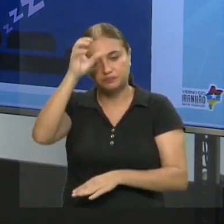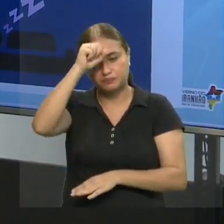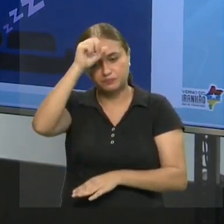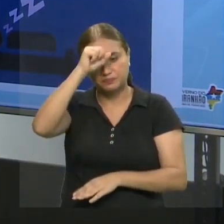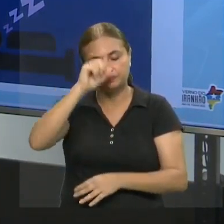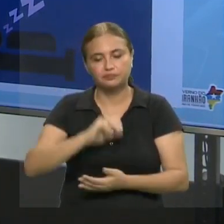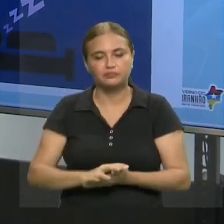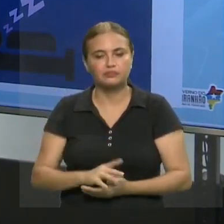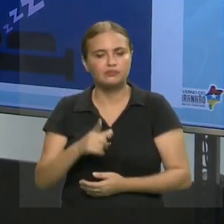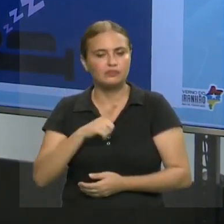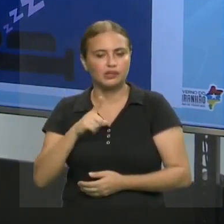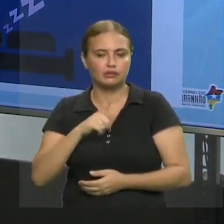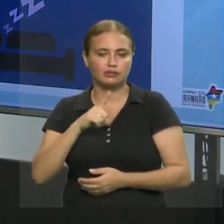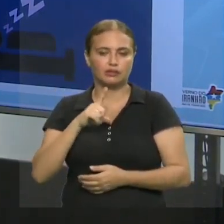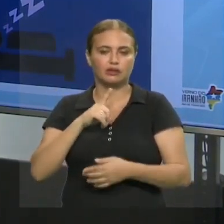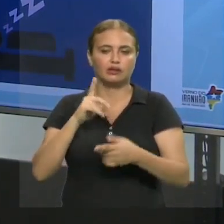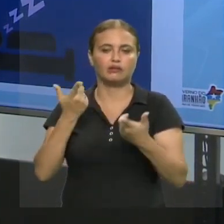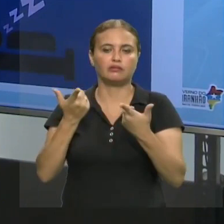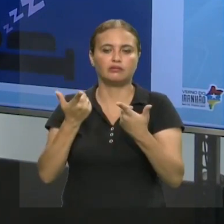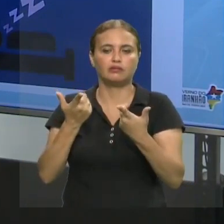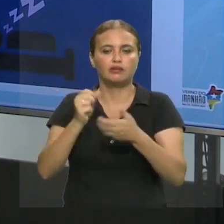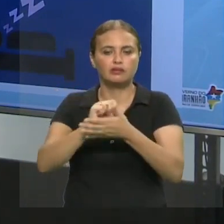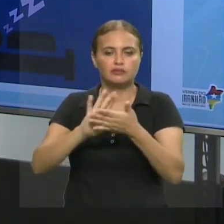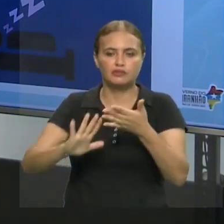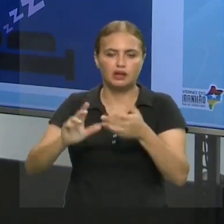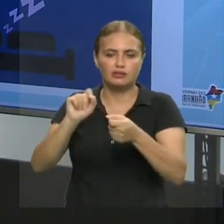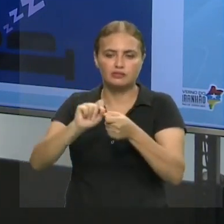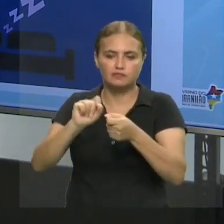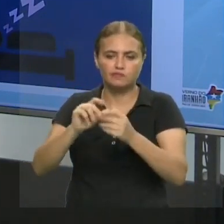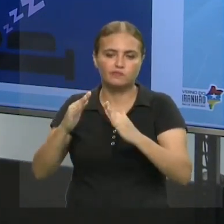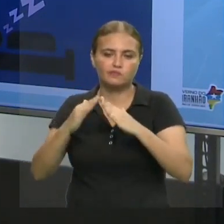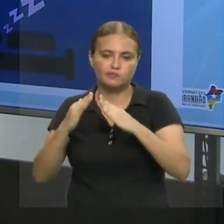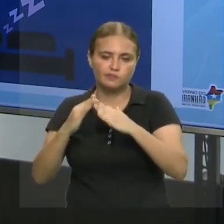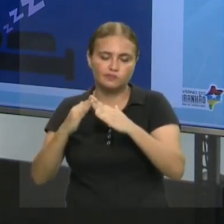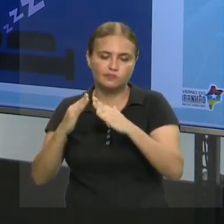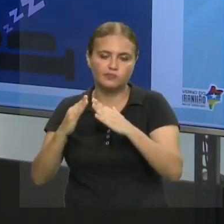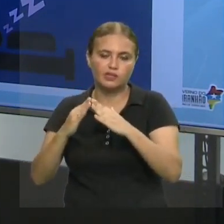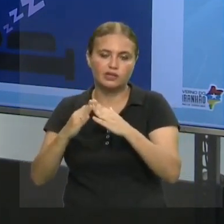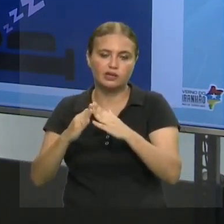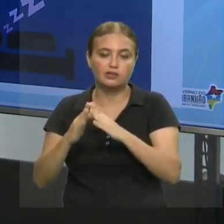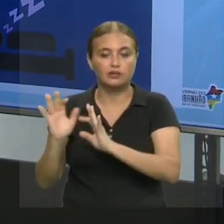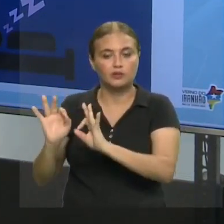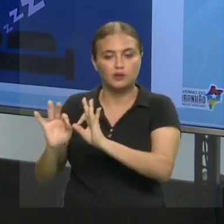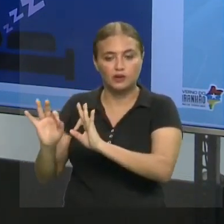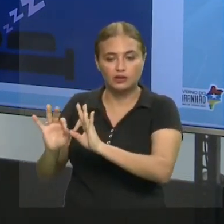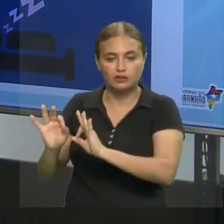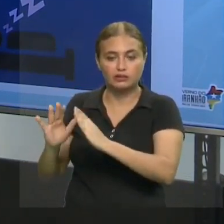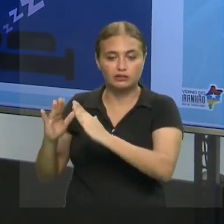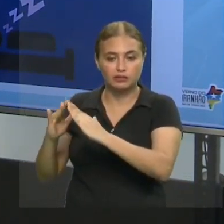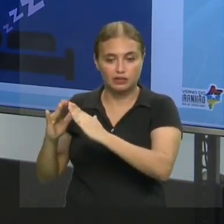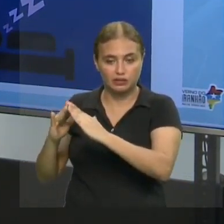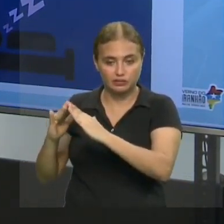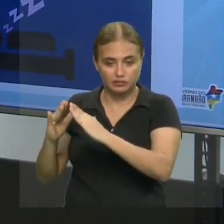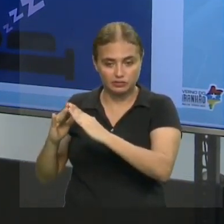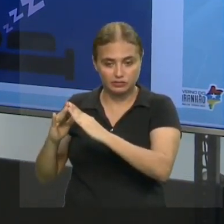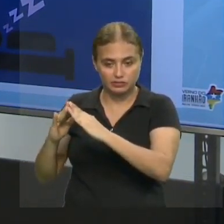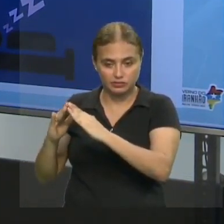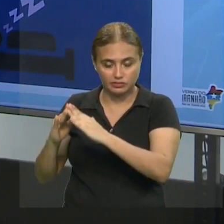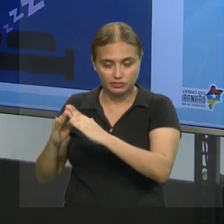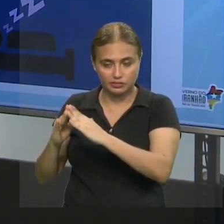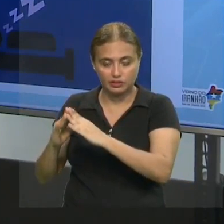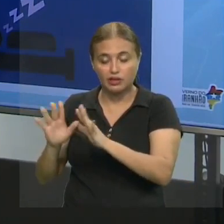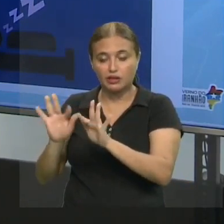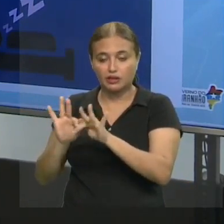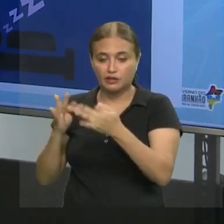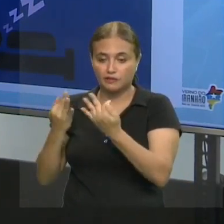casa, que minha família divide as tarefas, eu tenho essas tarefas para fazer. Então, como organizar as tarefas de casa que a família